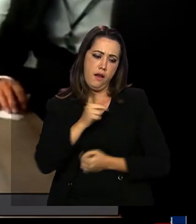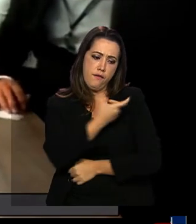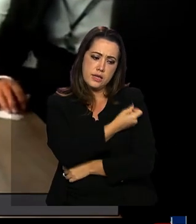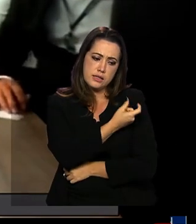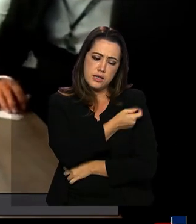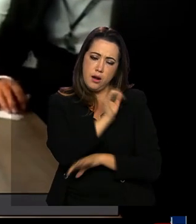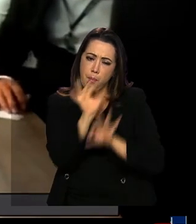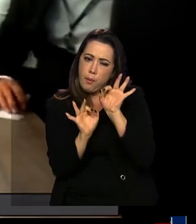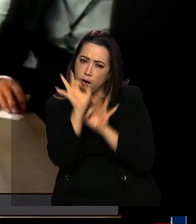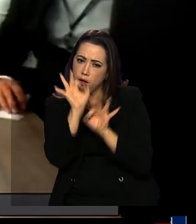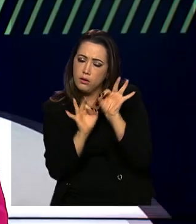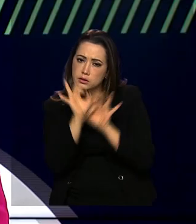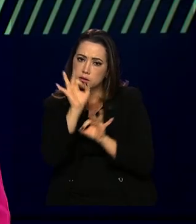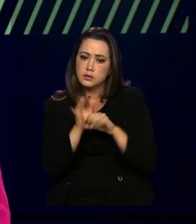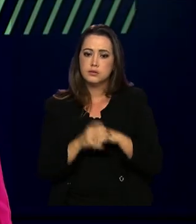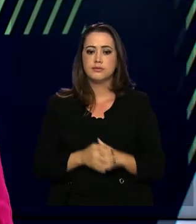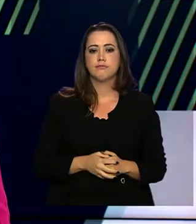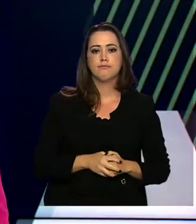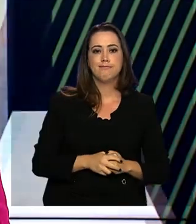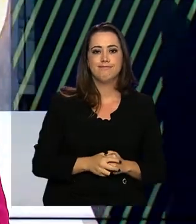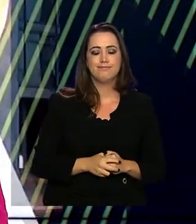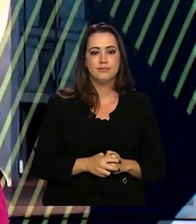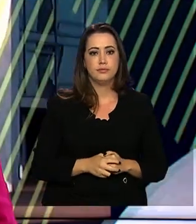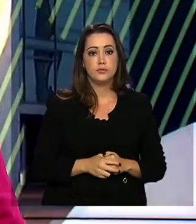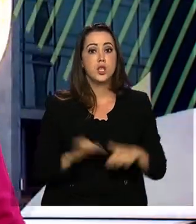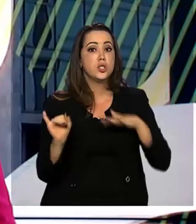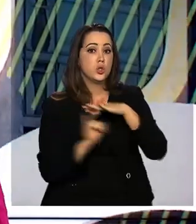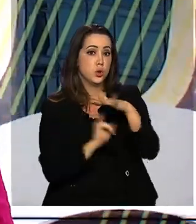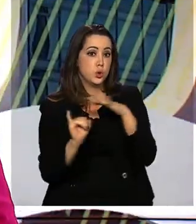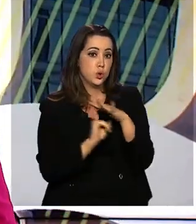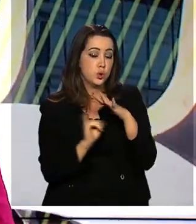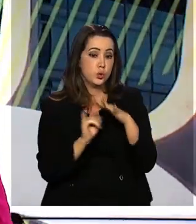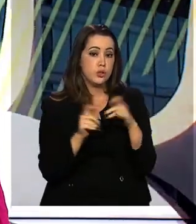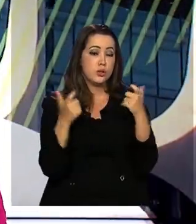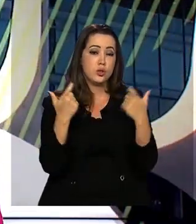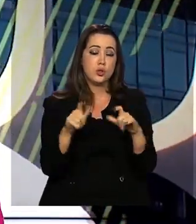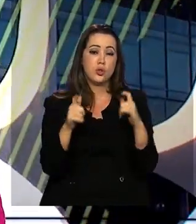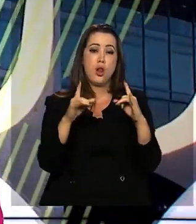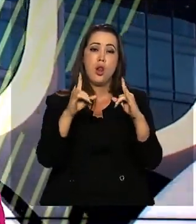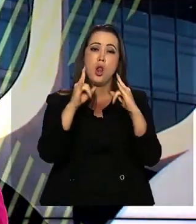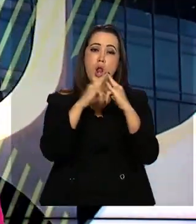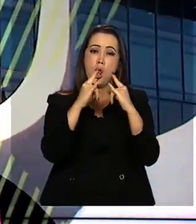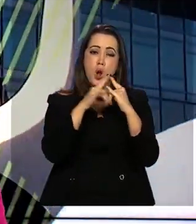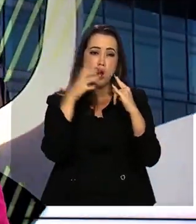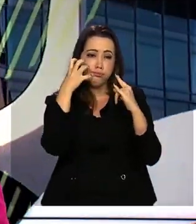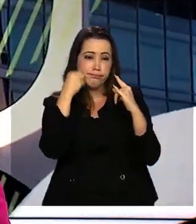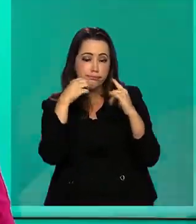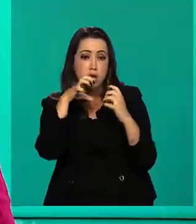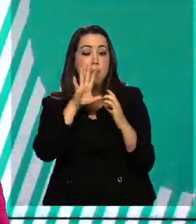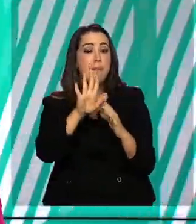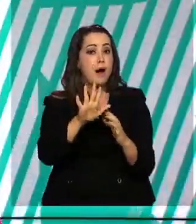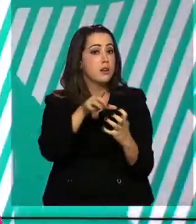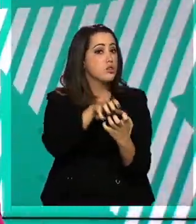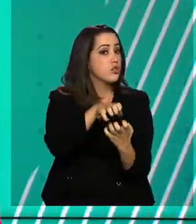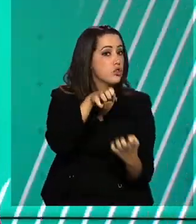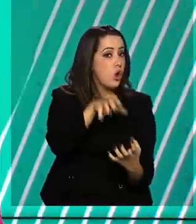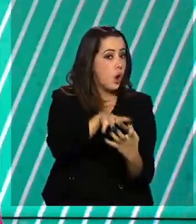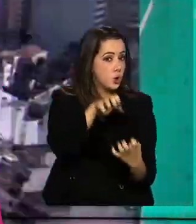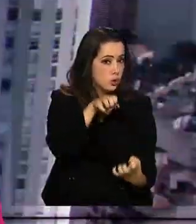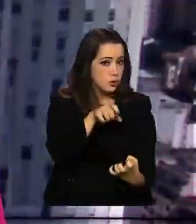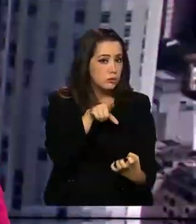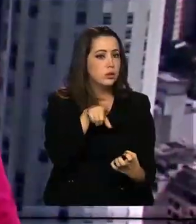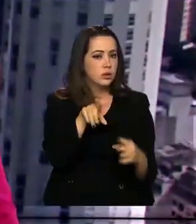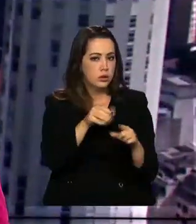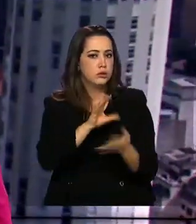em biomanguinhos. Instituições de longa permanência para idosos vão receber 160 milhões de reais do